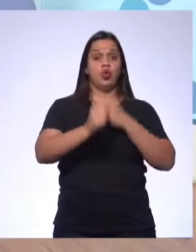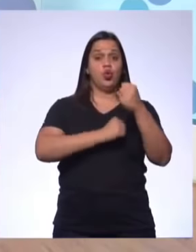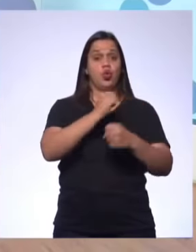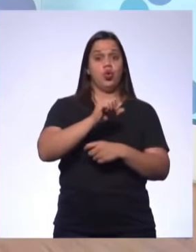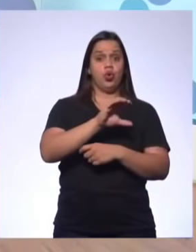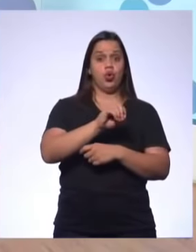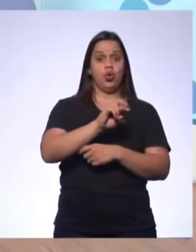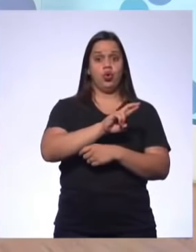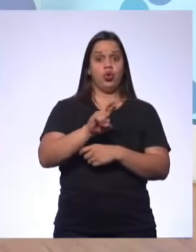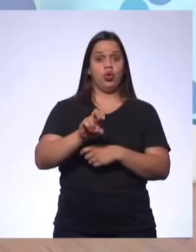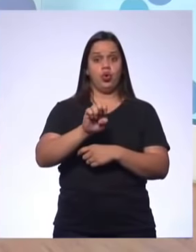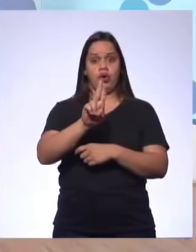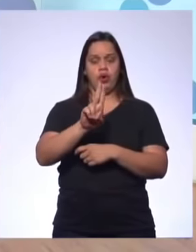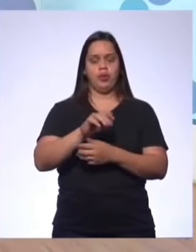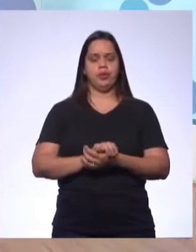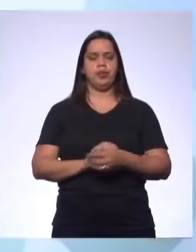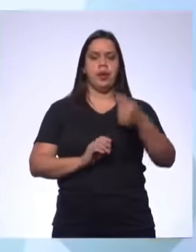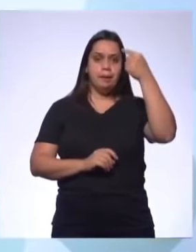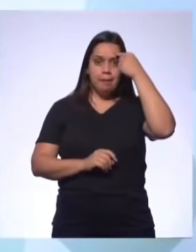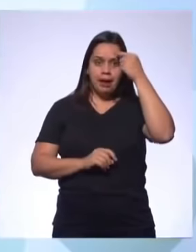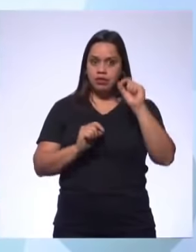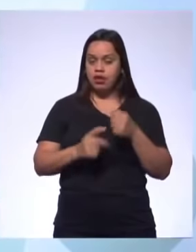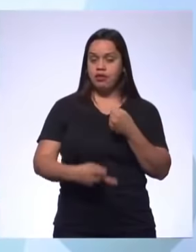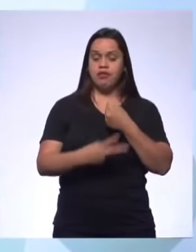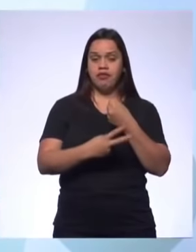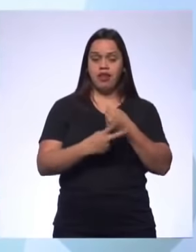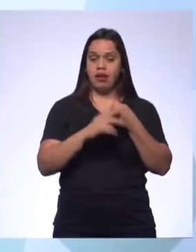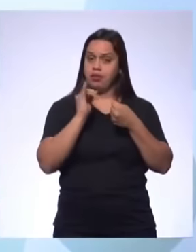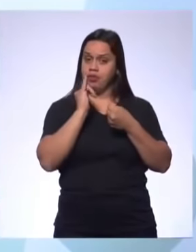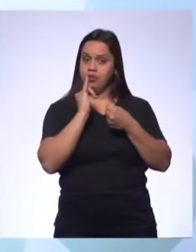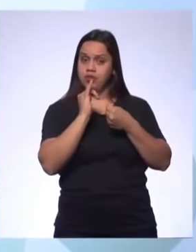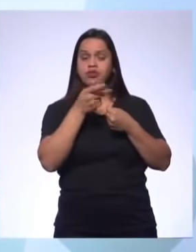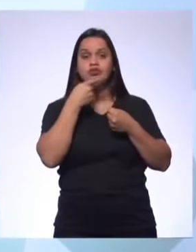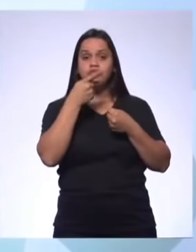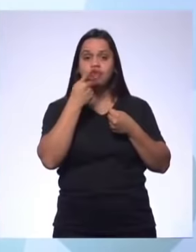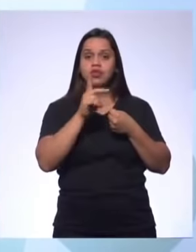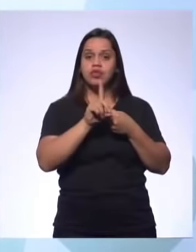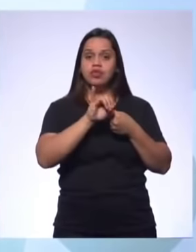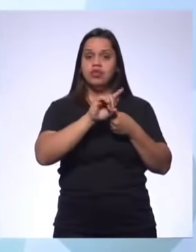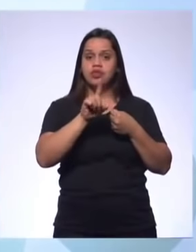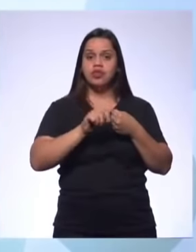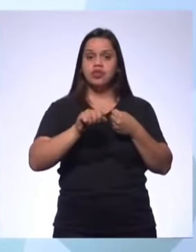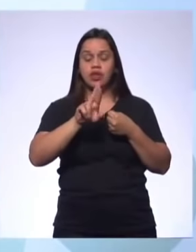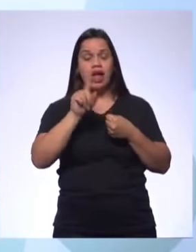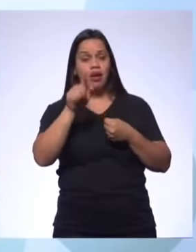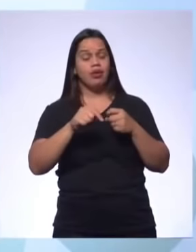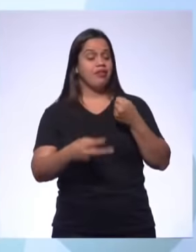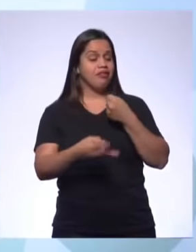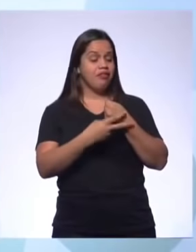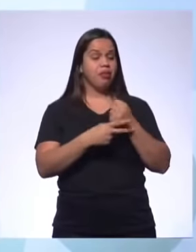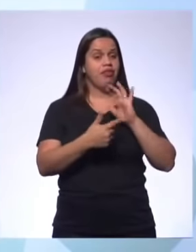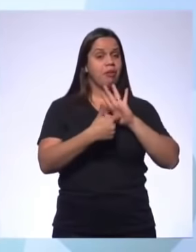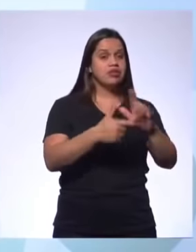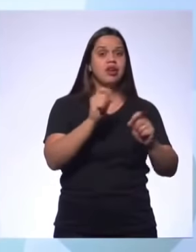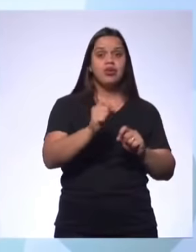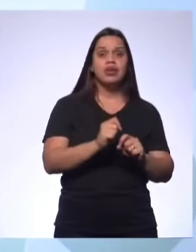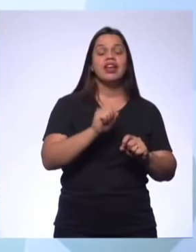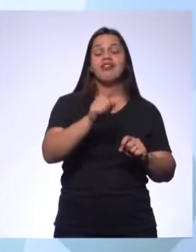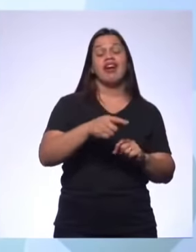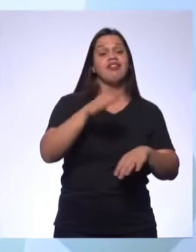Jesus. Gente, pensa assim, verbo, como a Mônica falou, verbo de dizer. É o verbo que primeiro vai pontuar alguma fala dela, alguma ação que ela